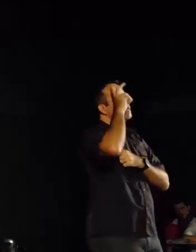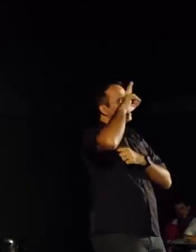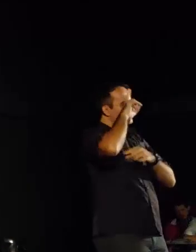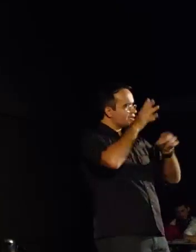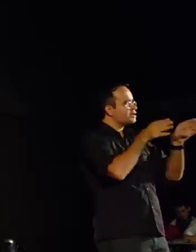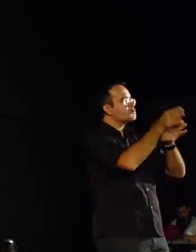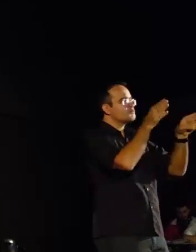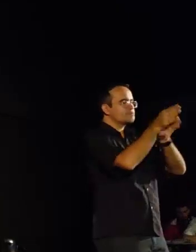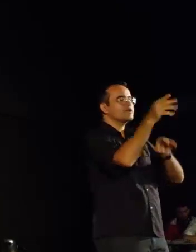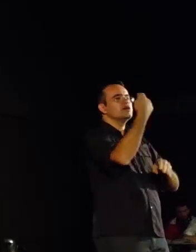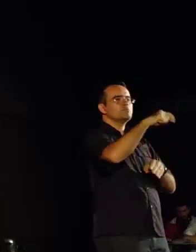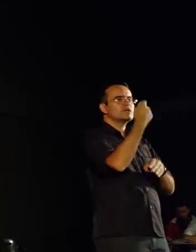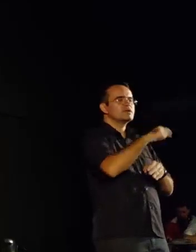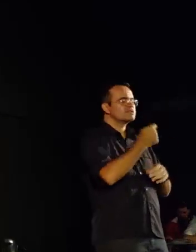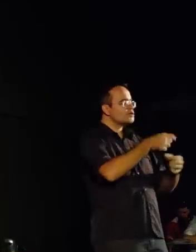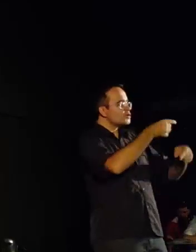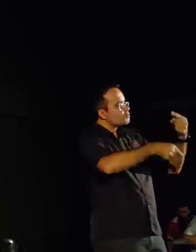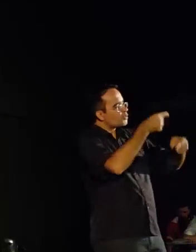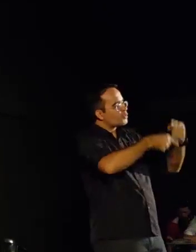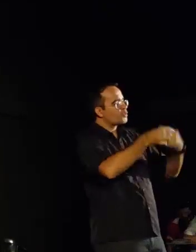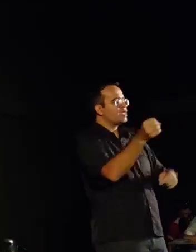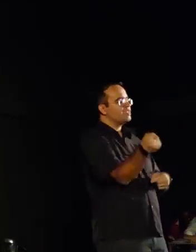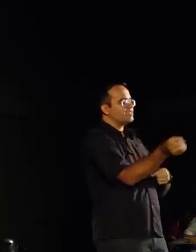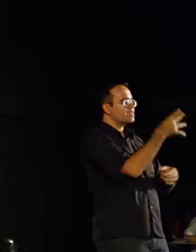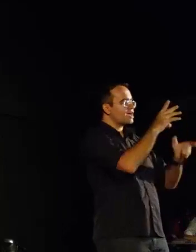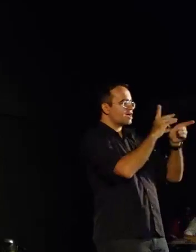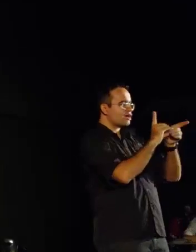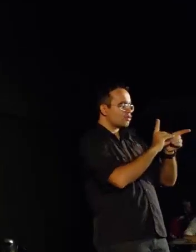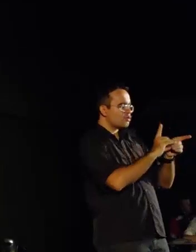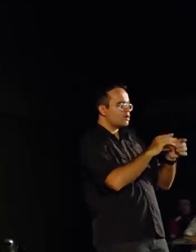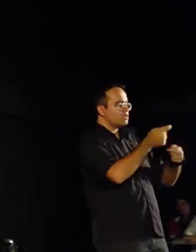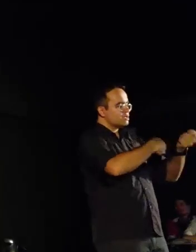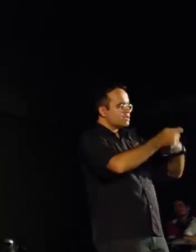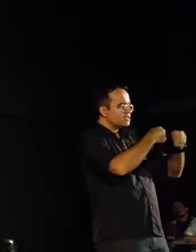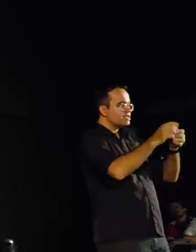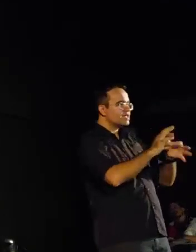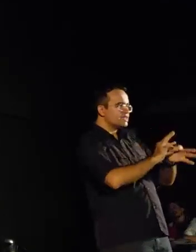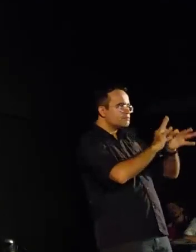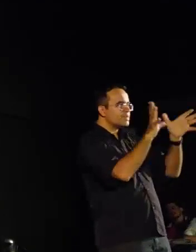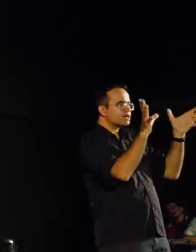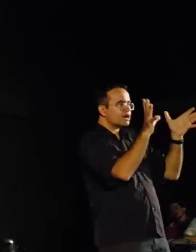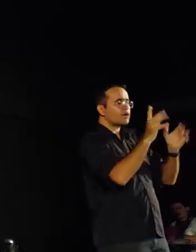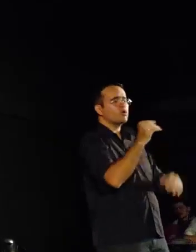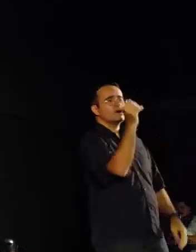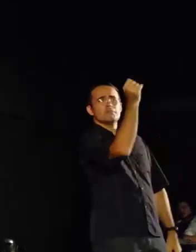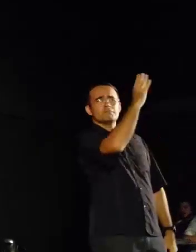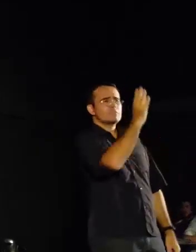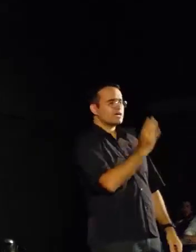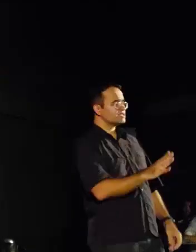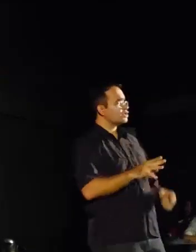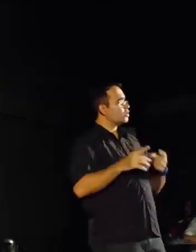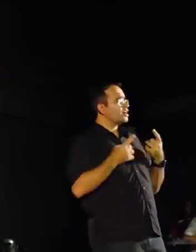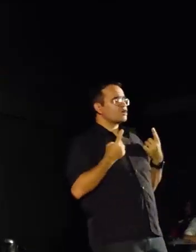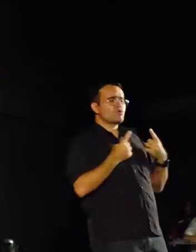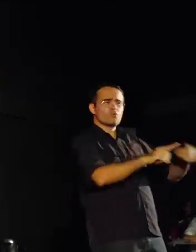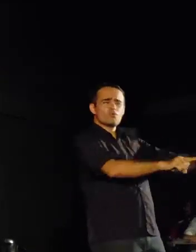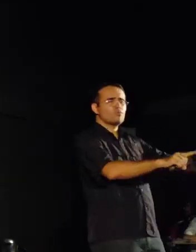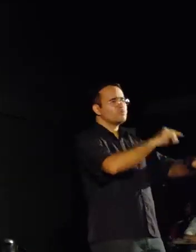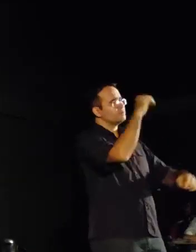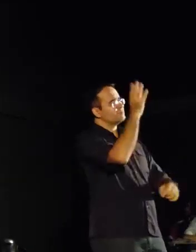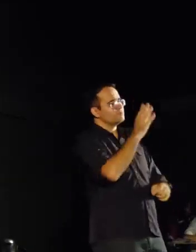respeito a essas políticas neoliberais, a população brasileira era brutalmente contra, e sempre foi. Sempre